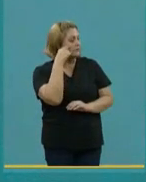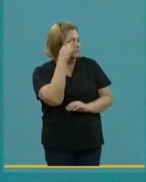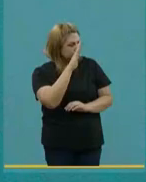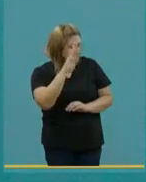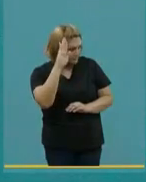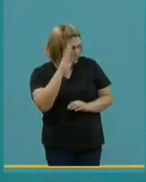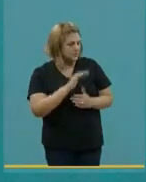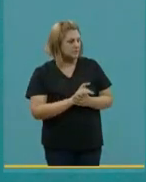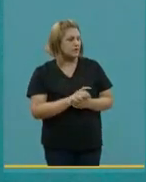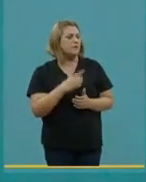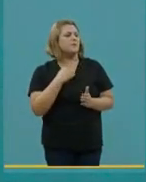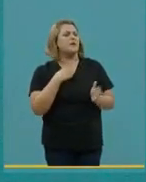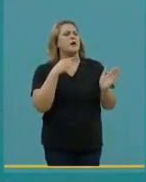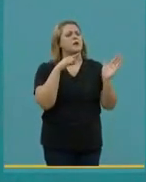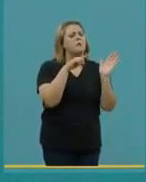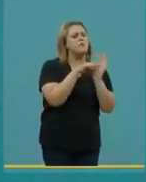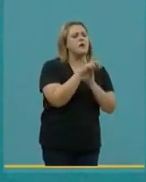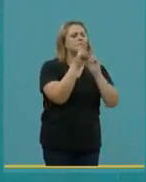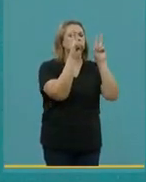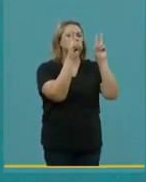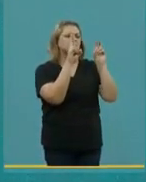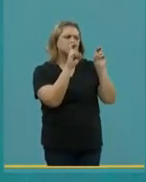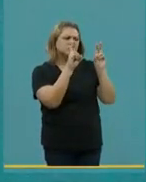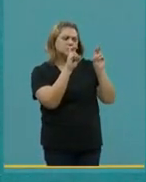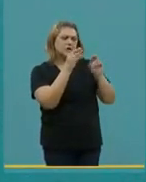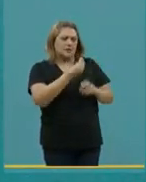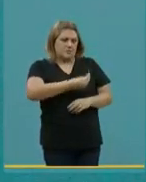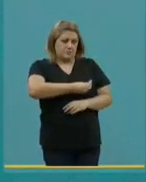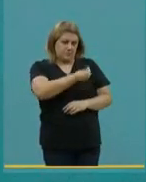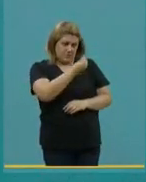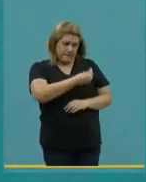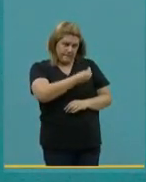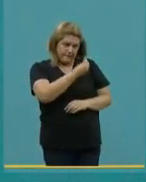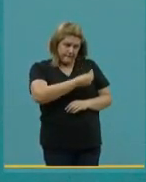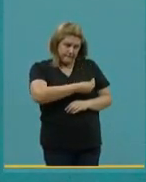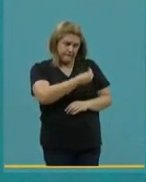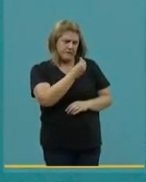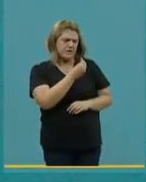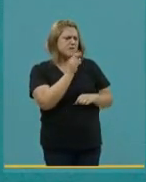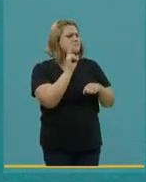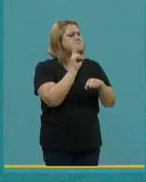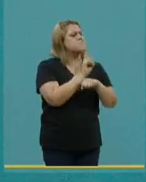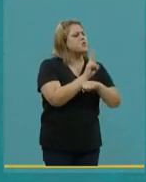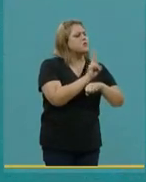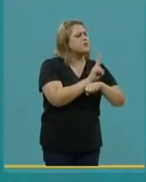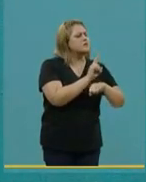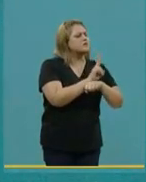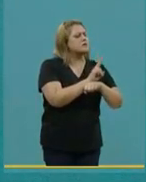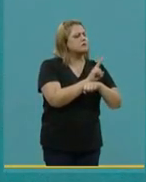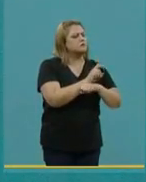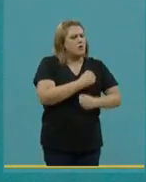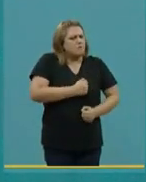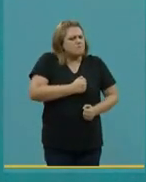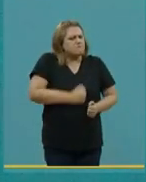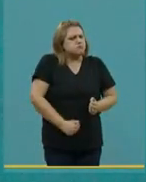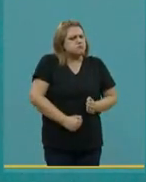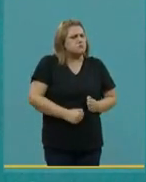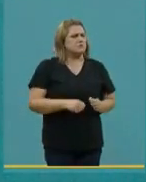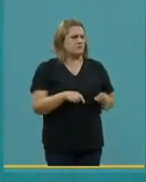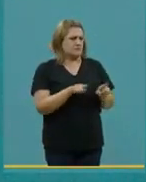minha questão é sobre a defesa da vida e especialmente a questão do aborto nós